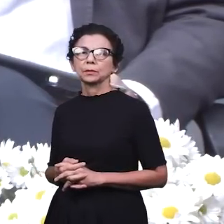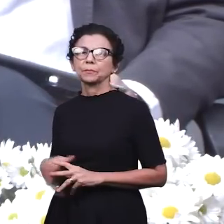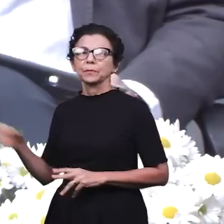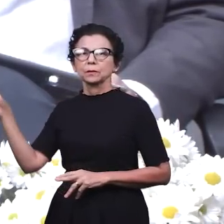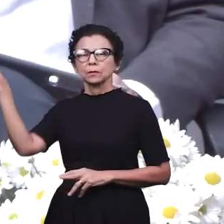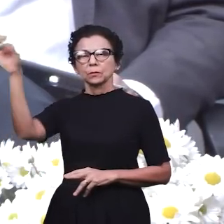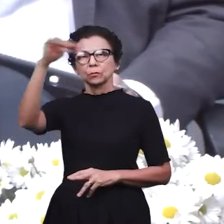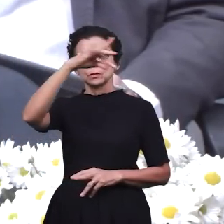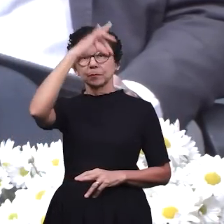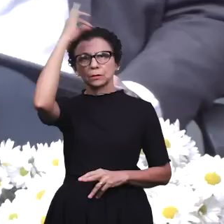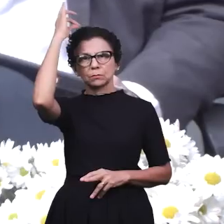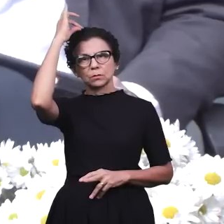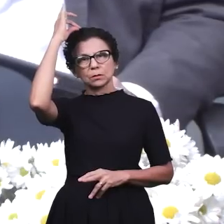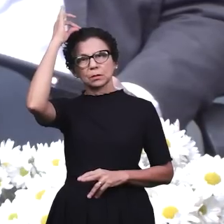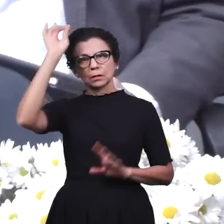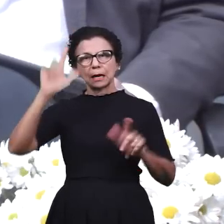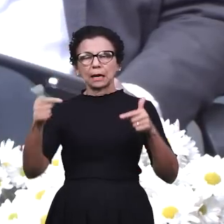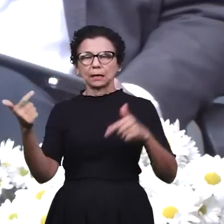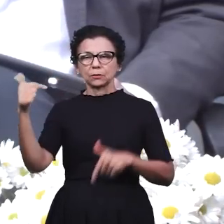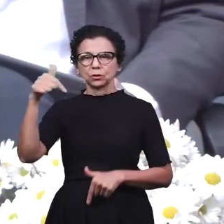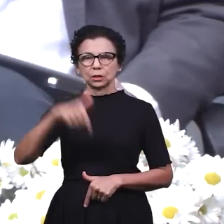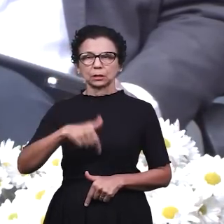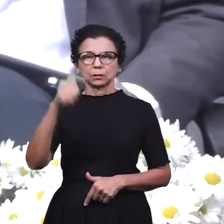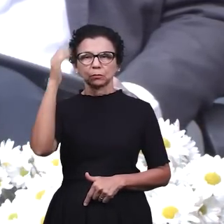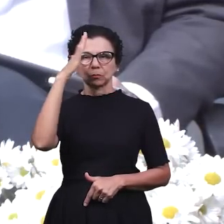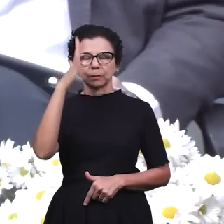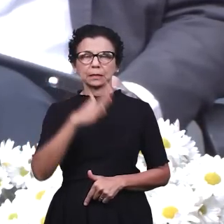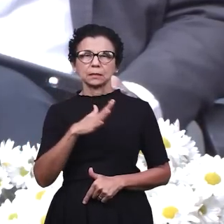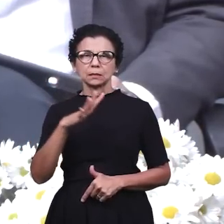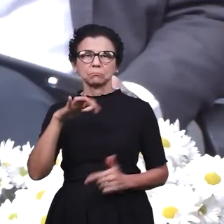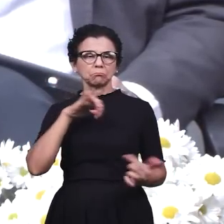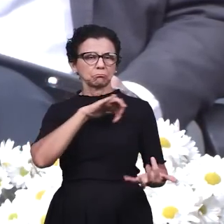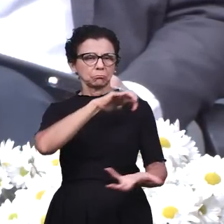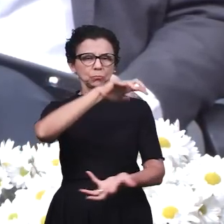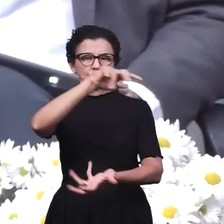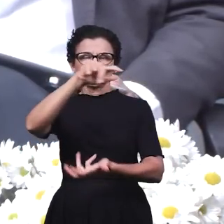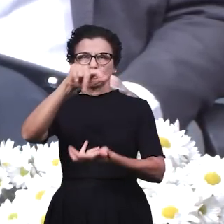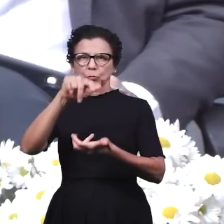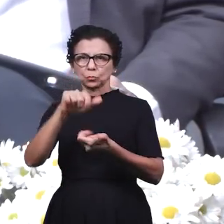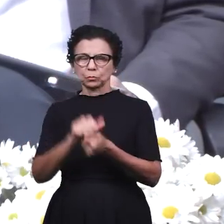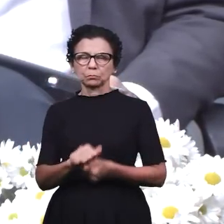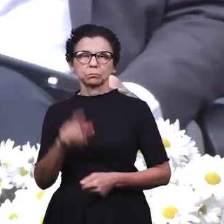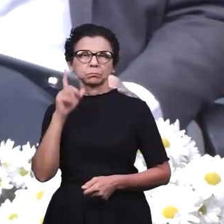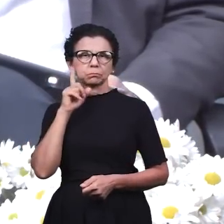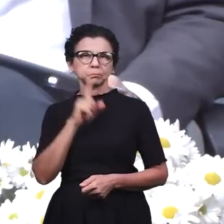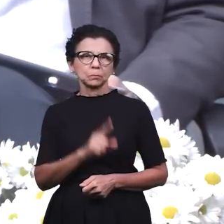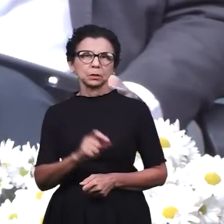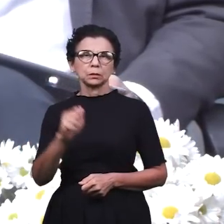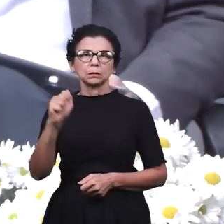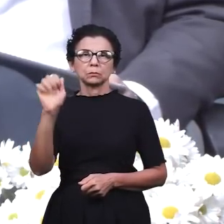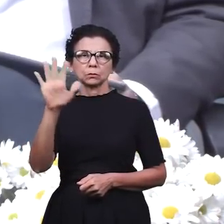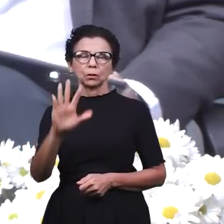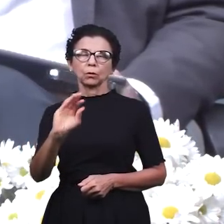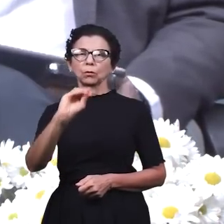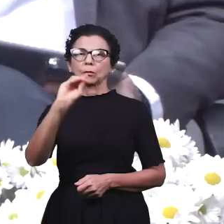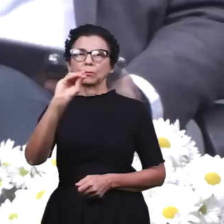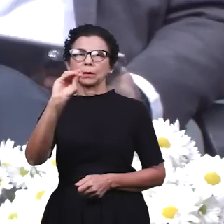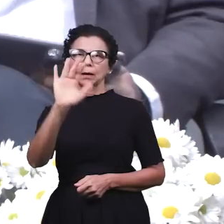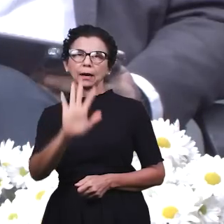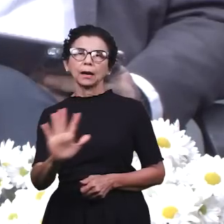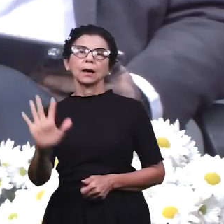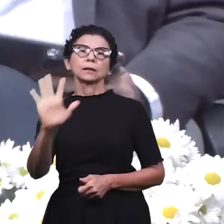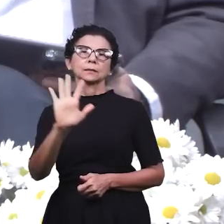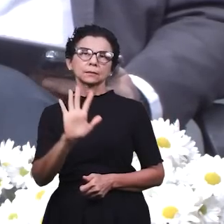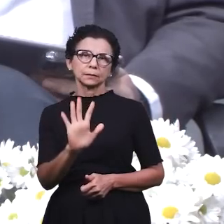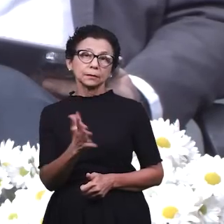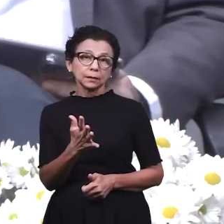ele opera nos Estados Unidos, na Europa, na Ásia, enfim. Há muitas experiências nesse sentido. E